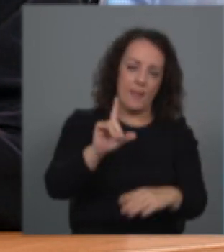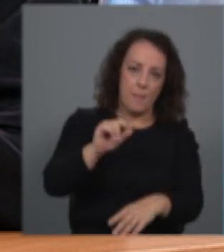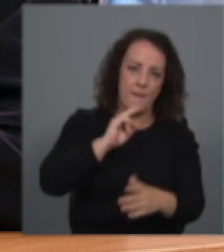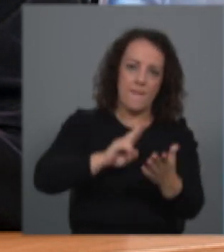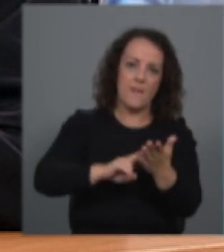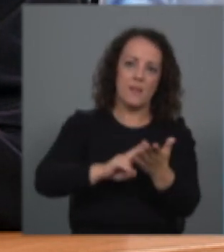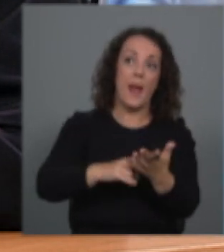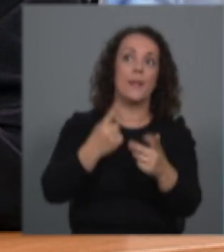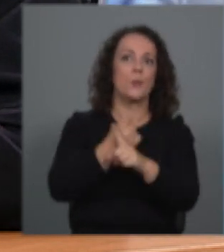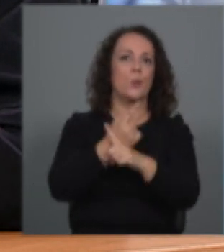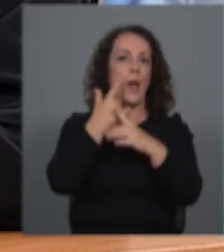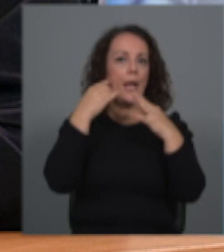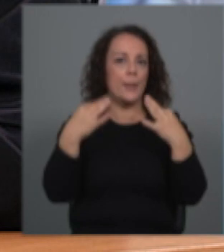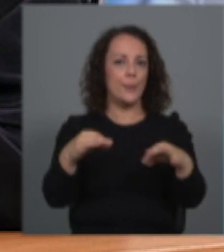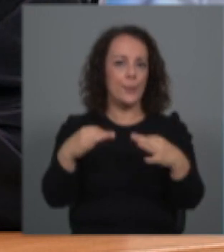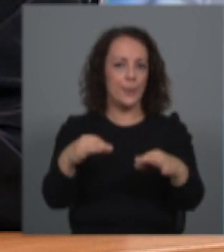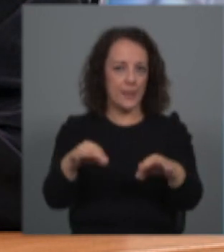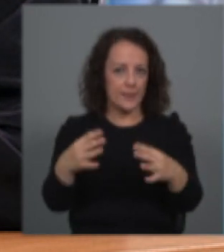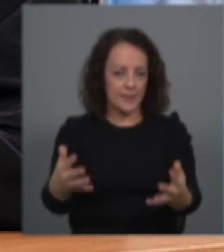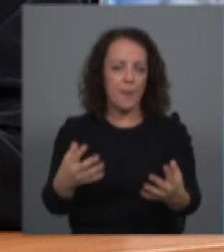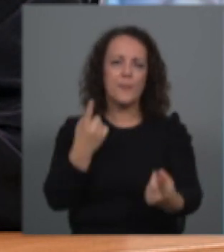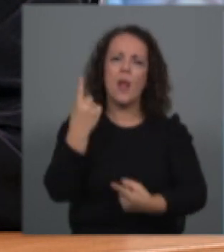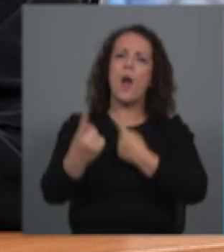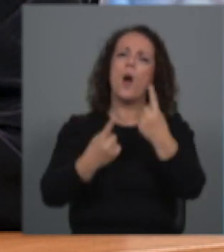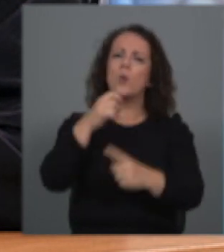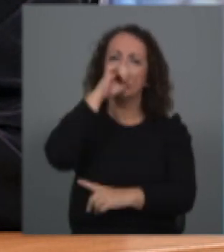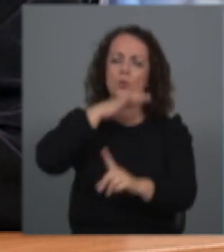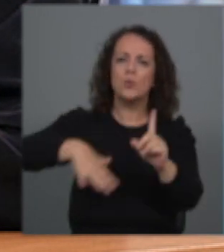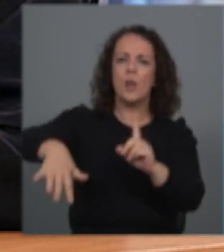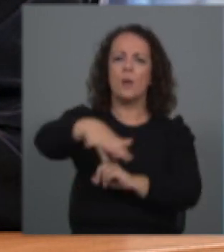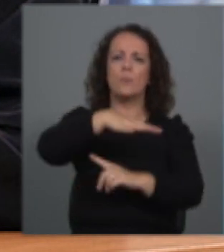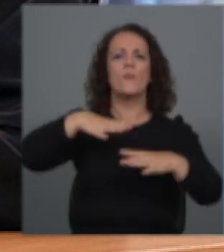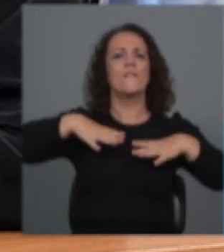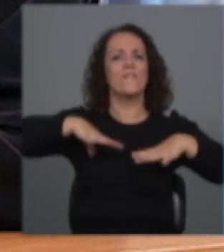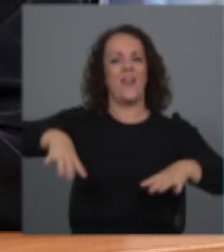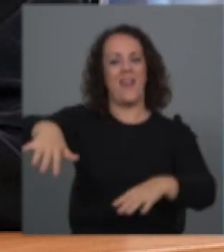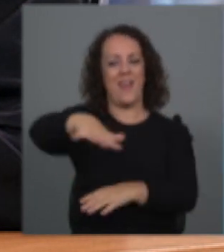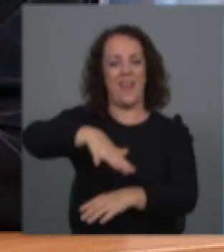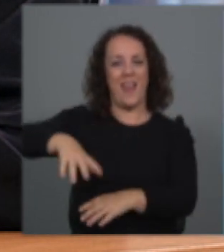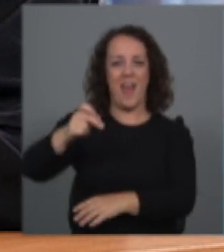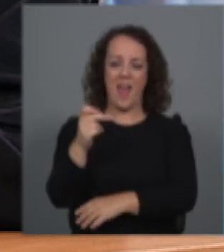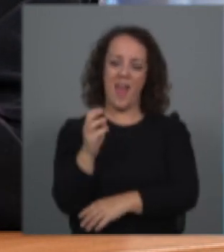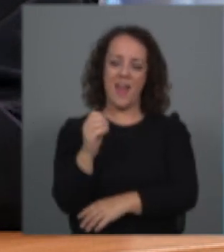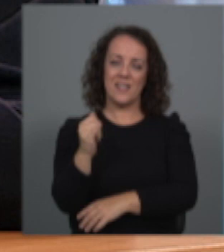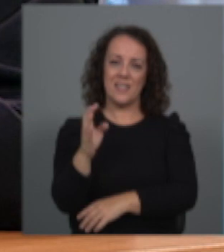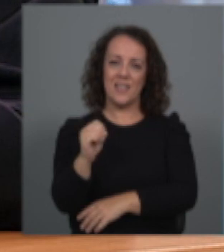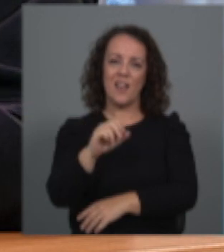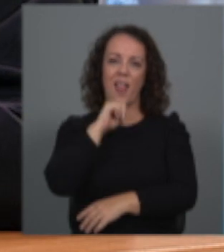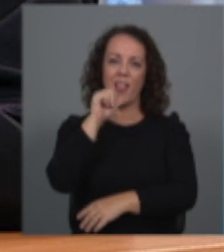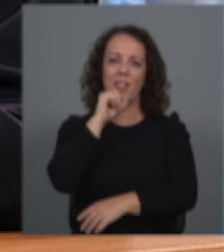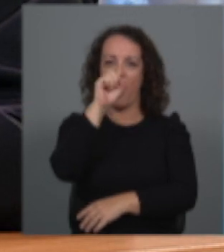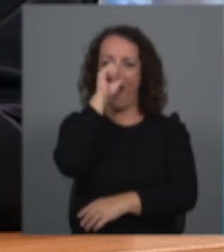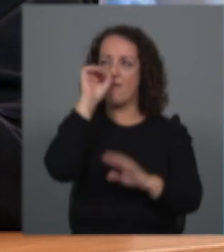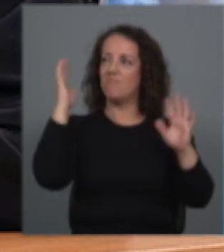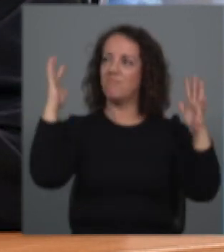porque nós, alguns campos de férias que fazíamos ali em Assis, era sempre no meio dos olivais,